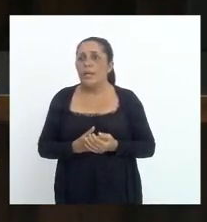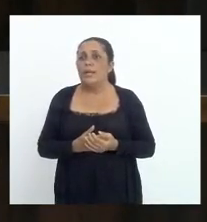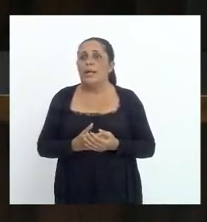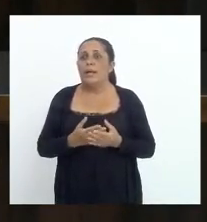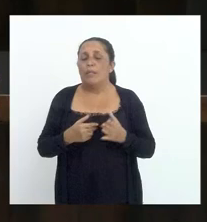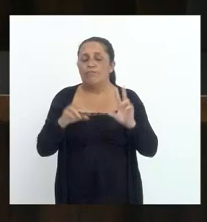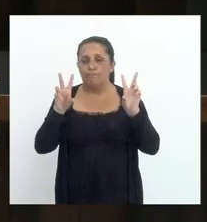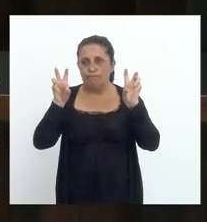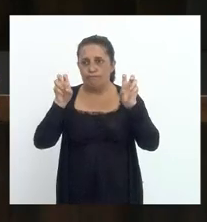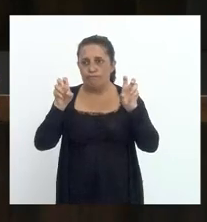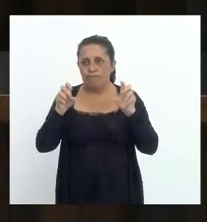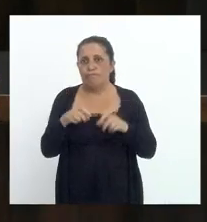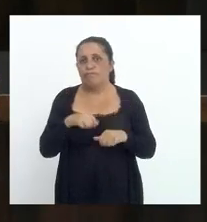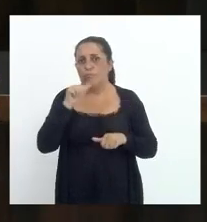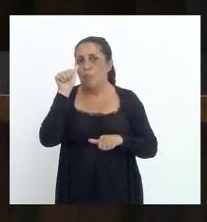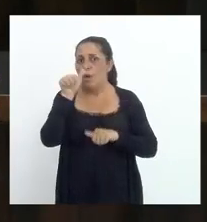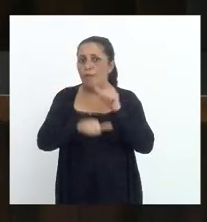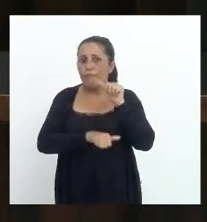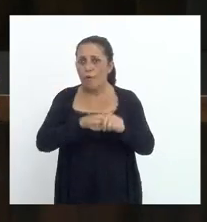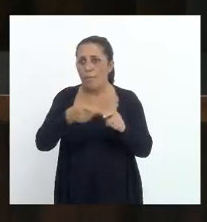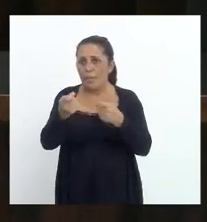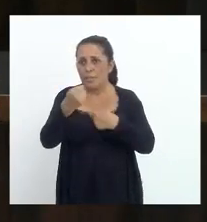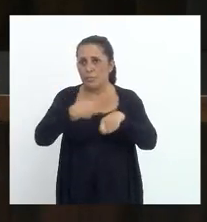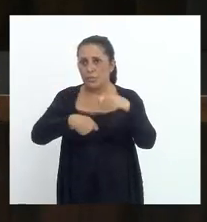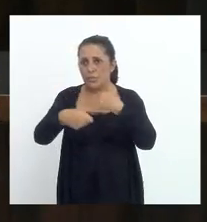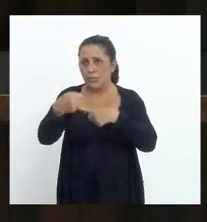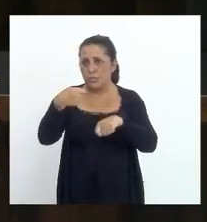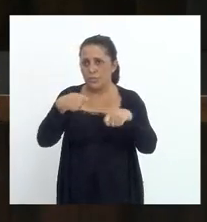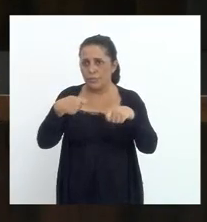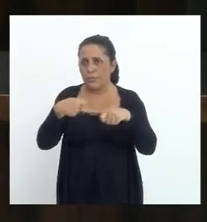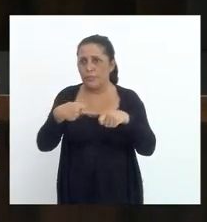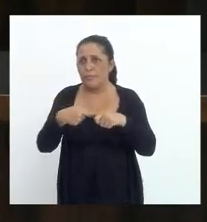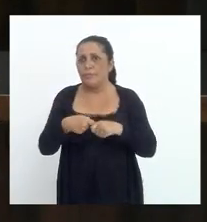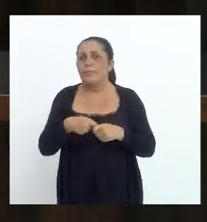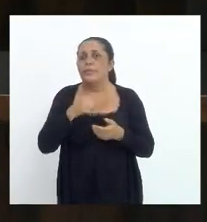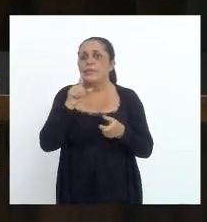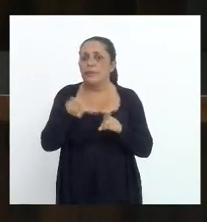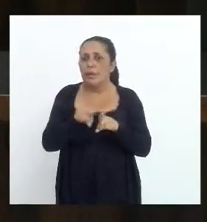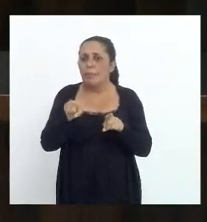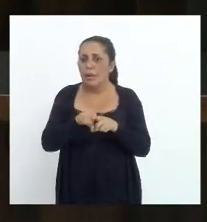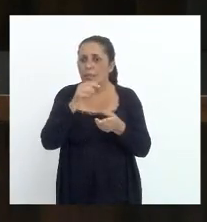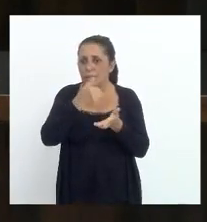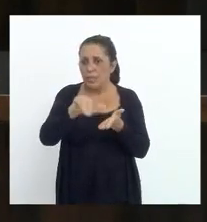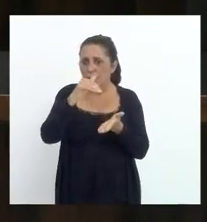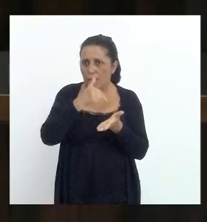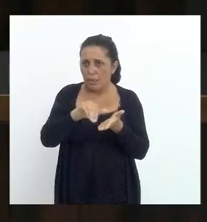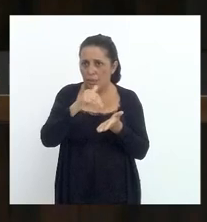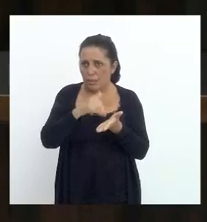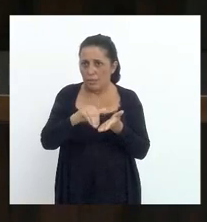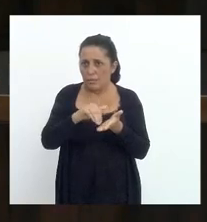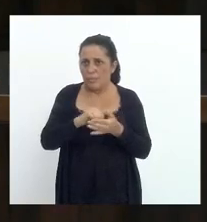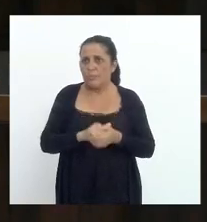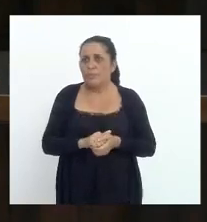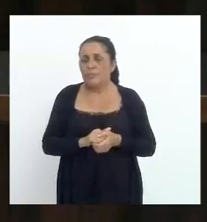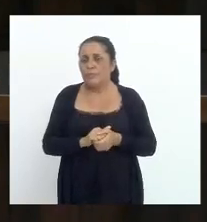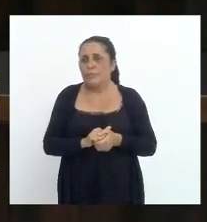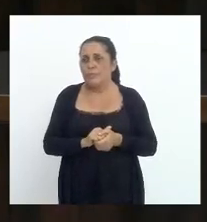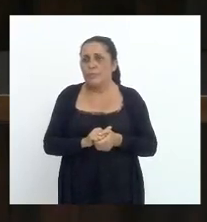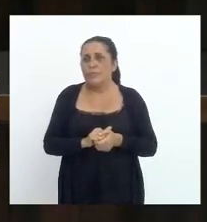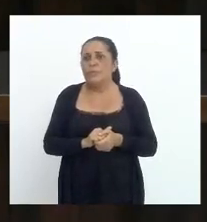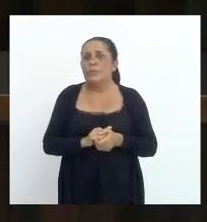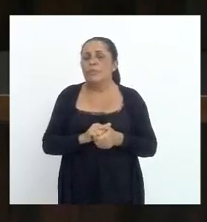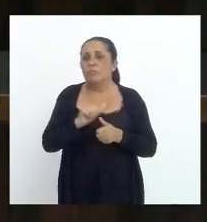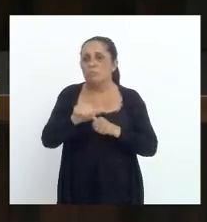reforma administrativa, excesso de secretarias, inclusive com burla ao